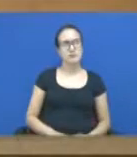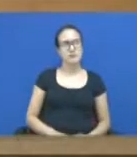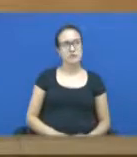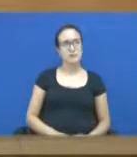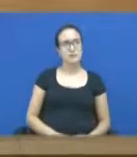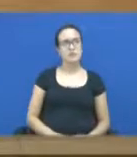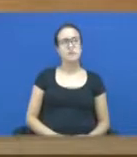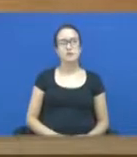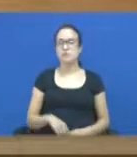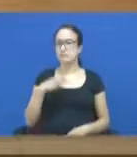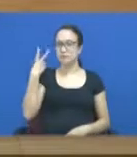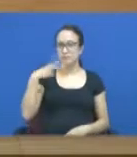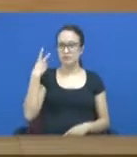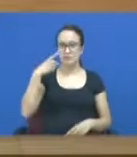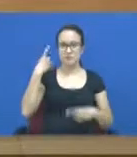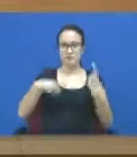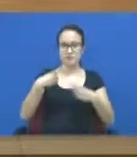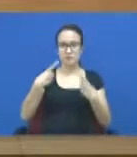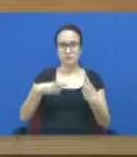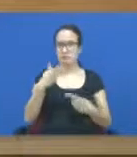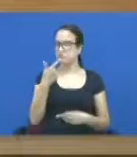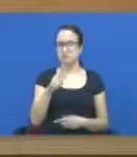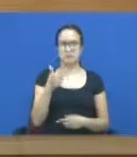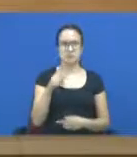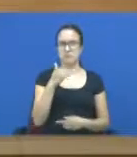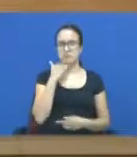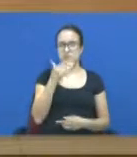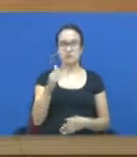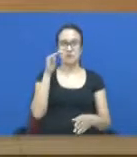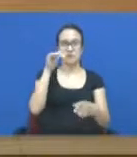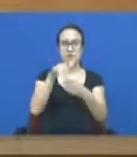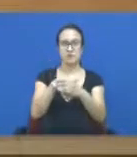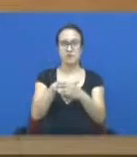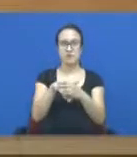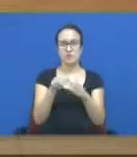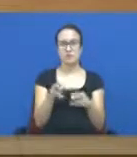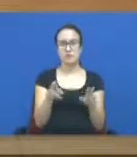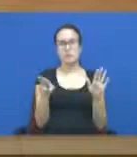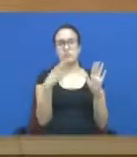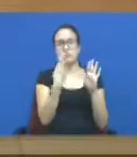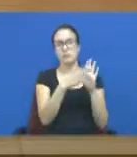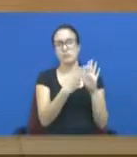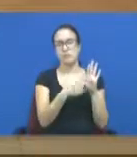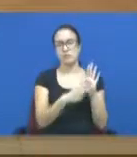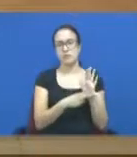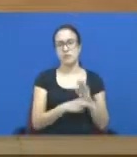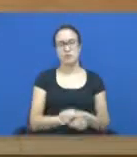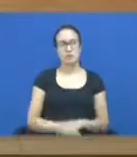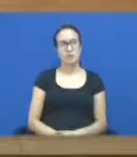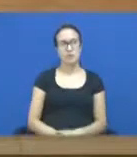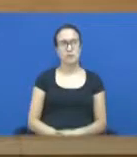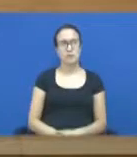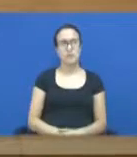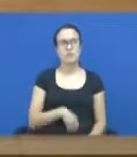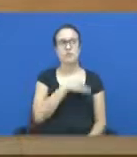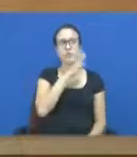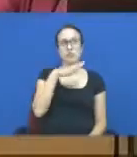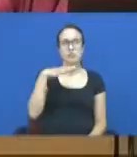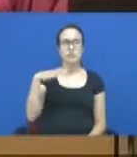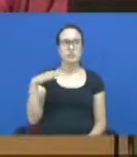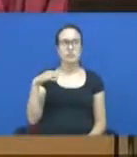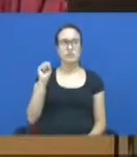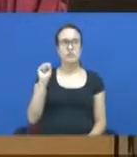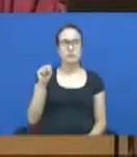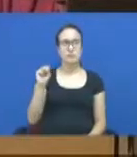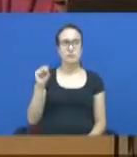Mais algum vereador para discutir a emenda? Não havendo, a mesma vai à votação e a votação é nominal. Aloísio